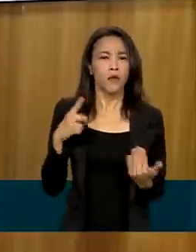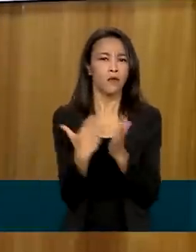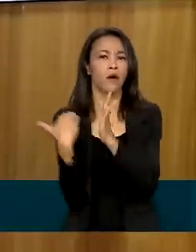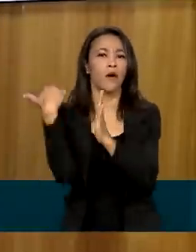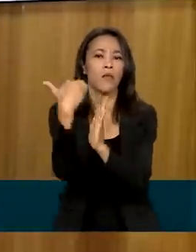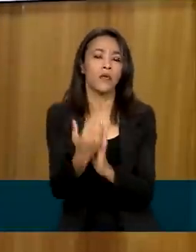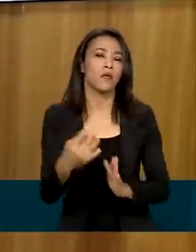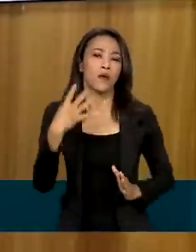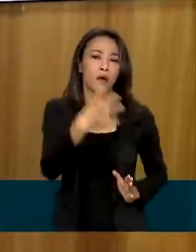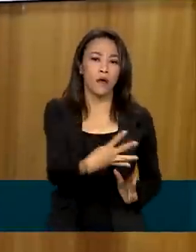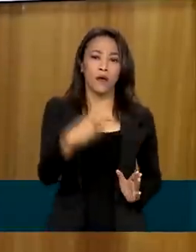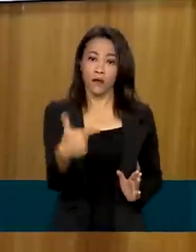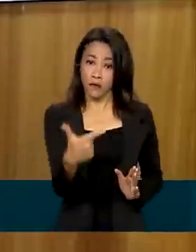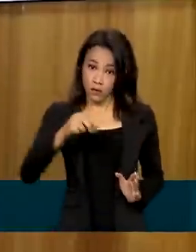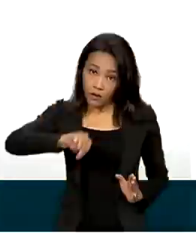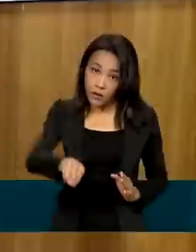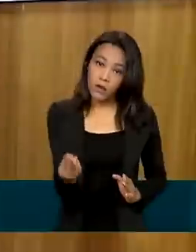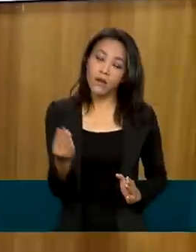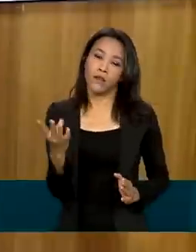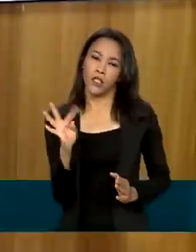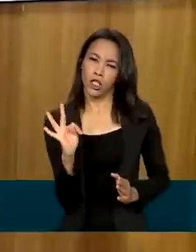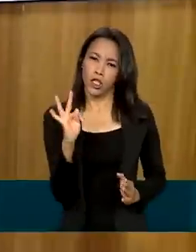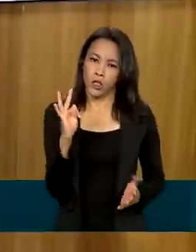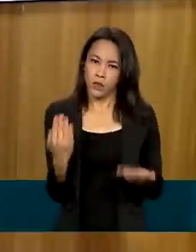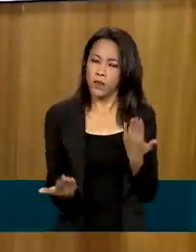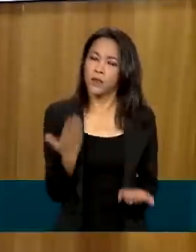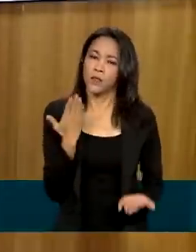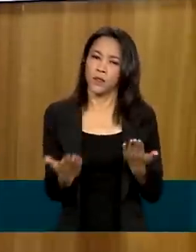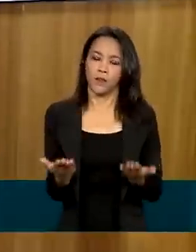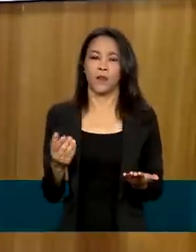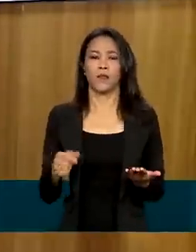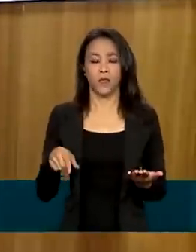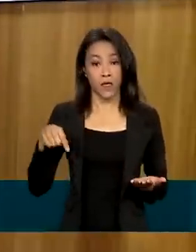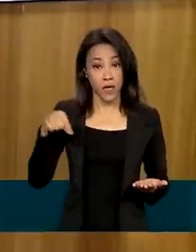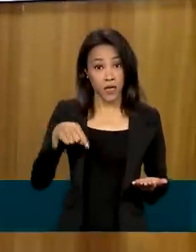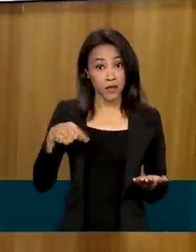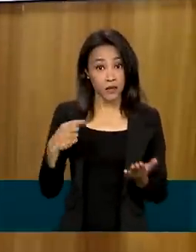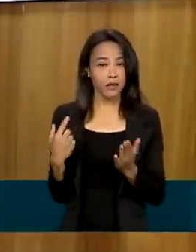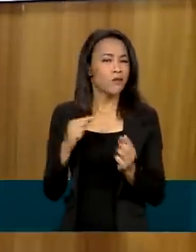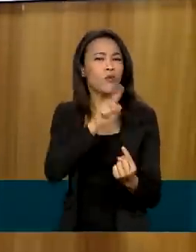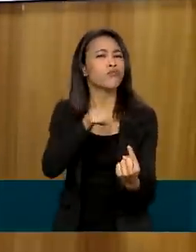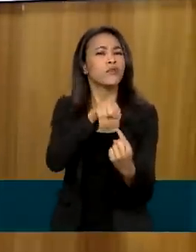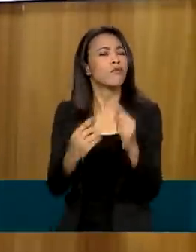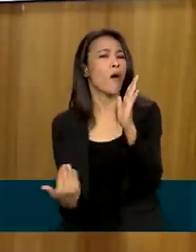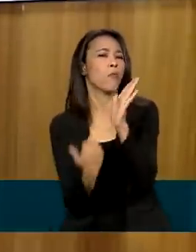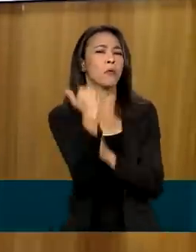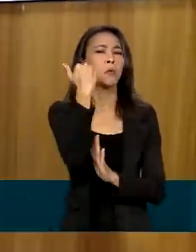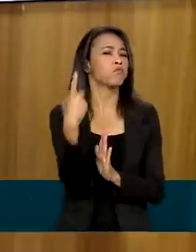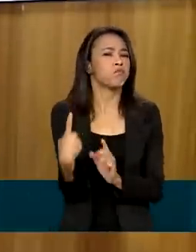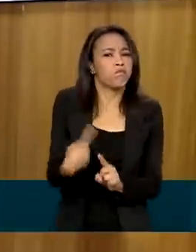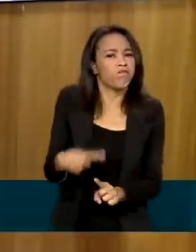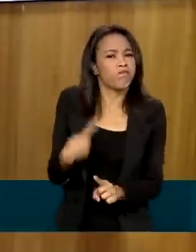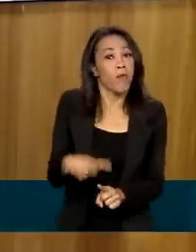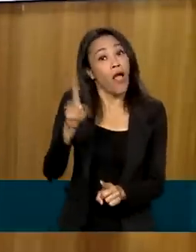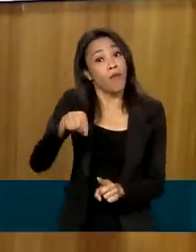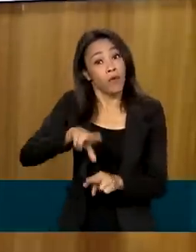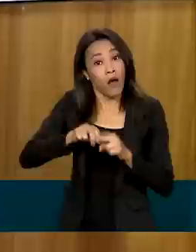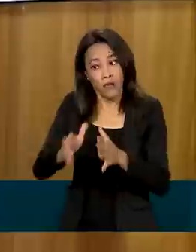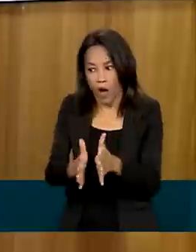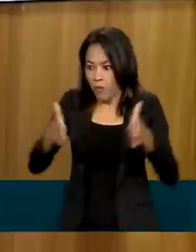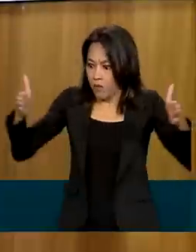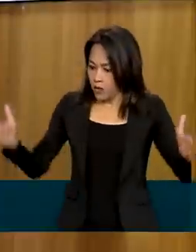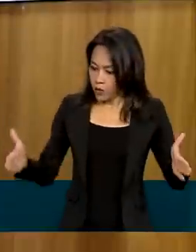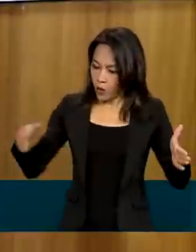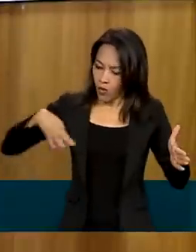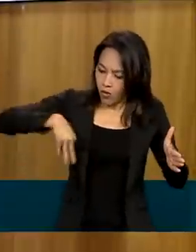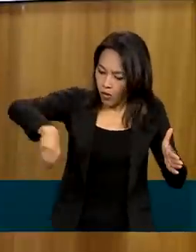42 milhões de toneladas este fator do aumento foi influenciado basicamente pelo aumento da área a área